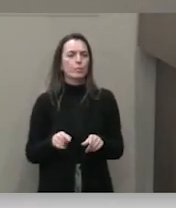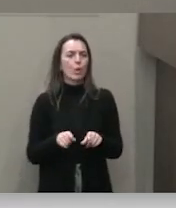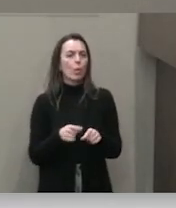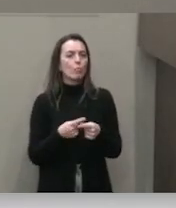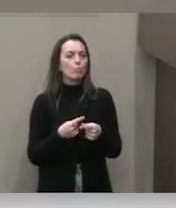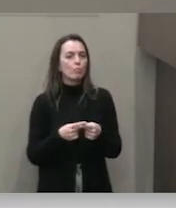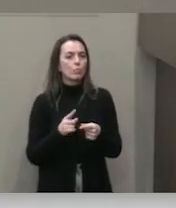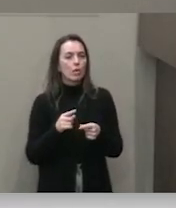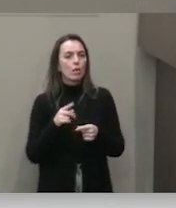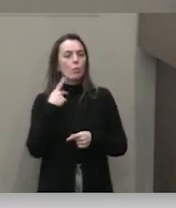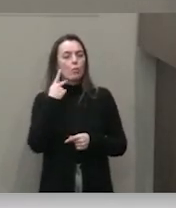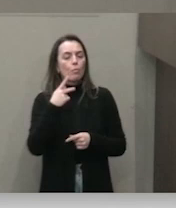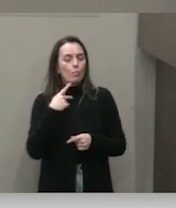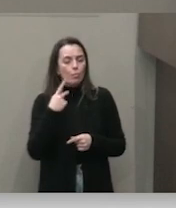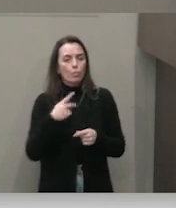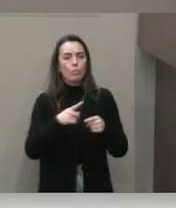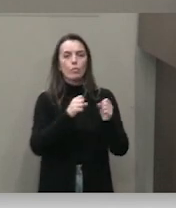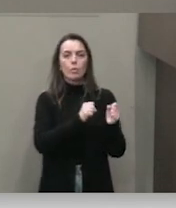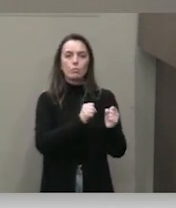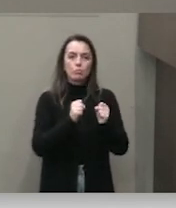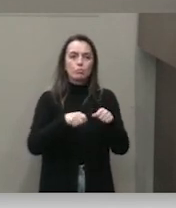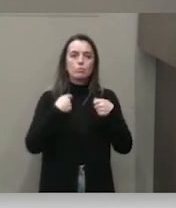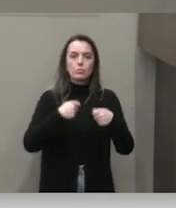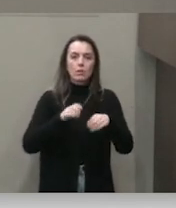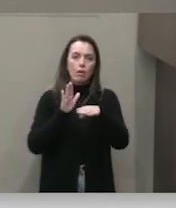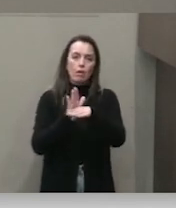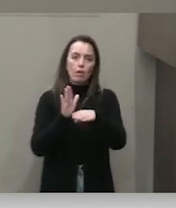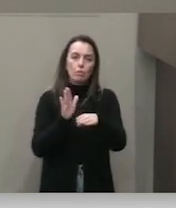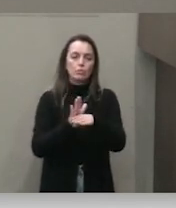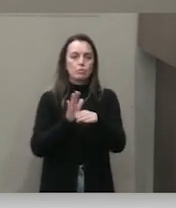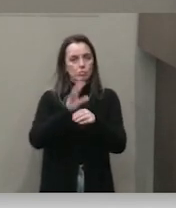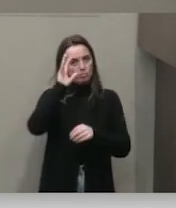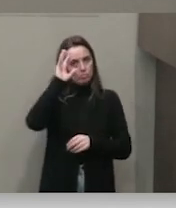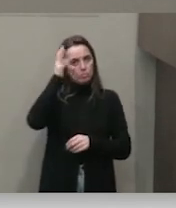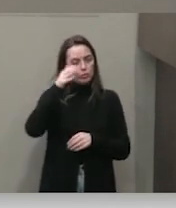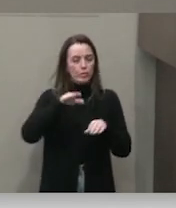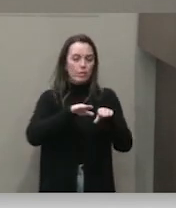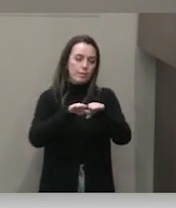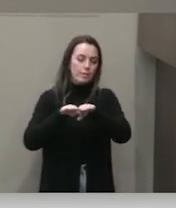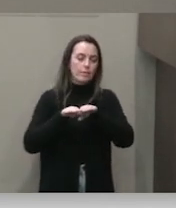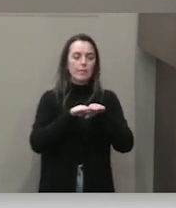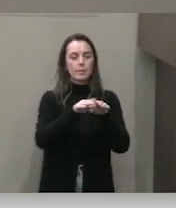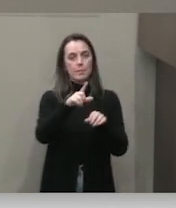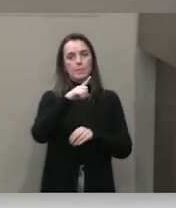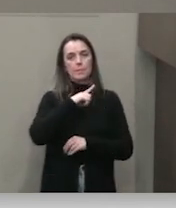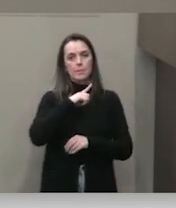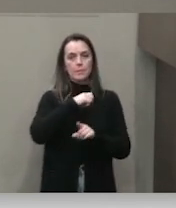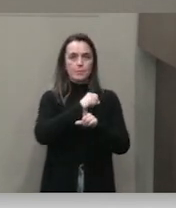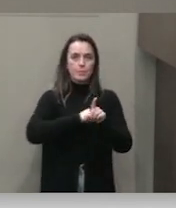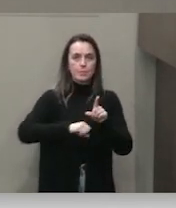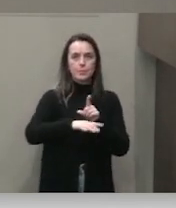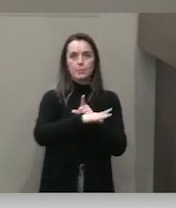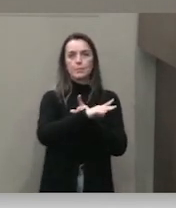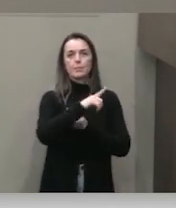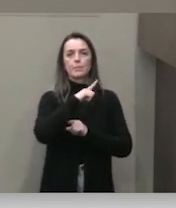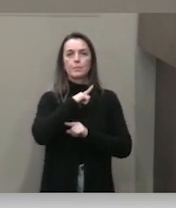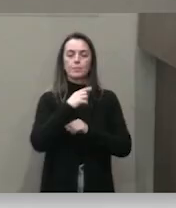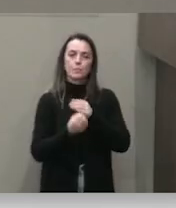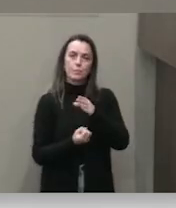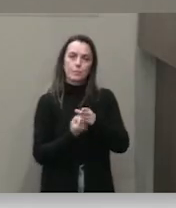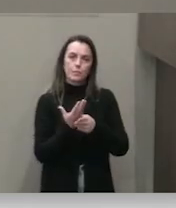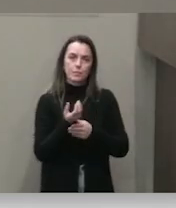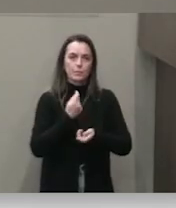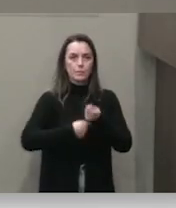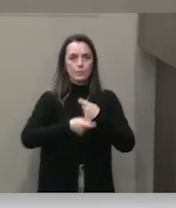intervir realmente muito pouco. Tem que apenas trazer as soluções para auxiliar que o equilíbrio seja feito e assim a sociedade tenha a melhor produtividade e o melhor